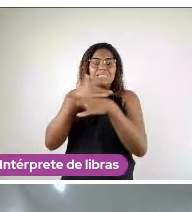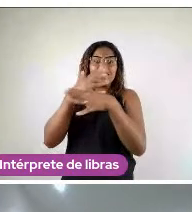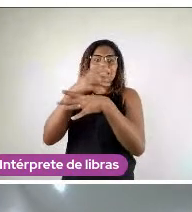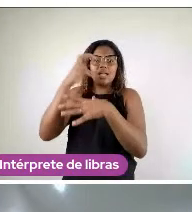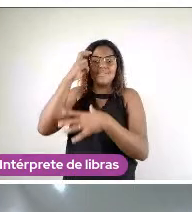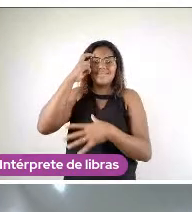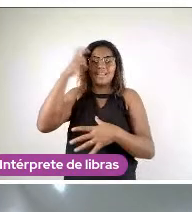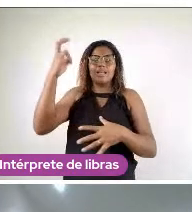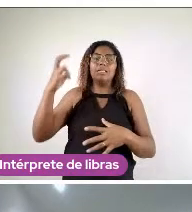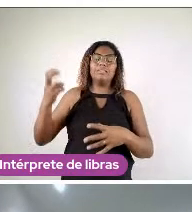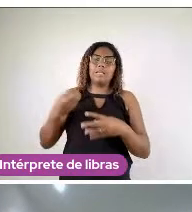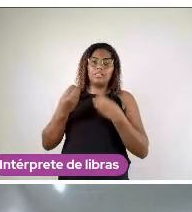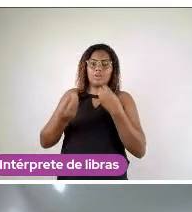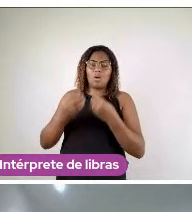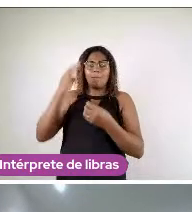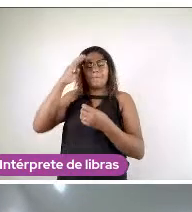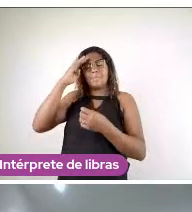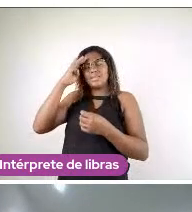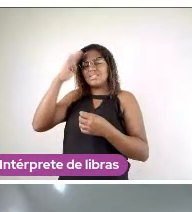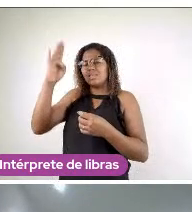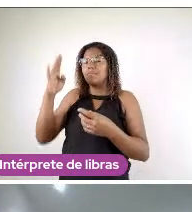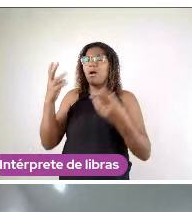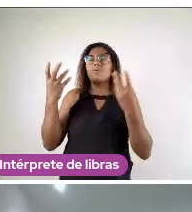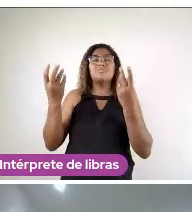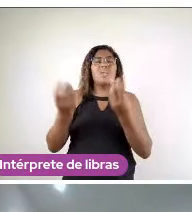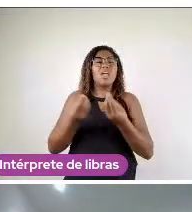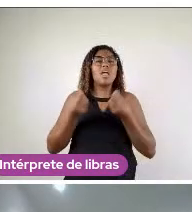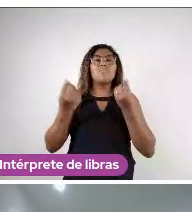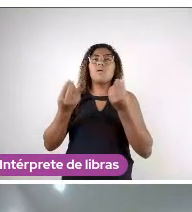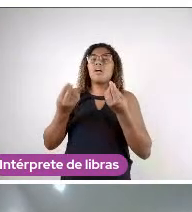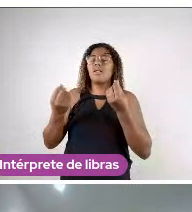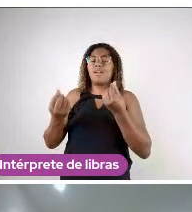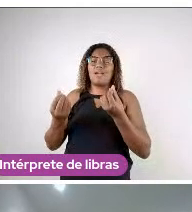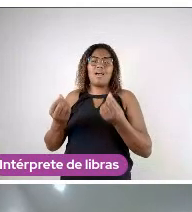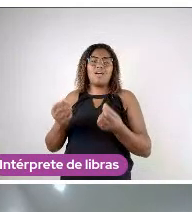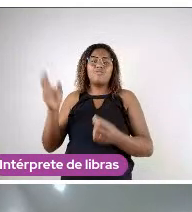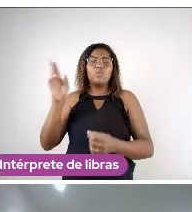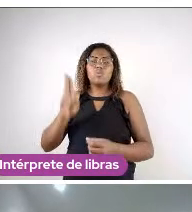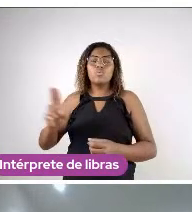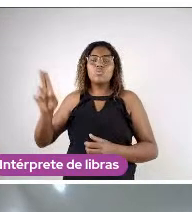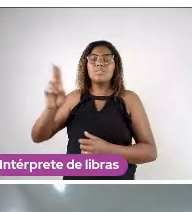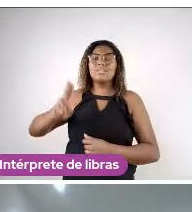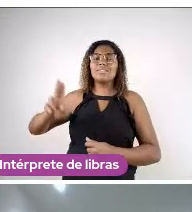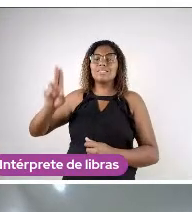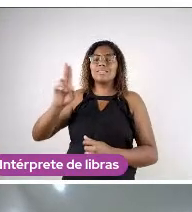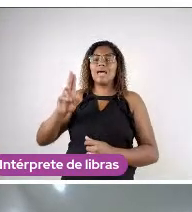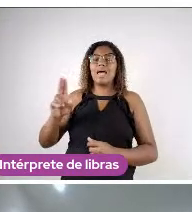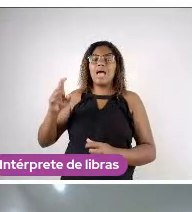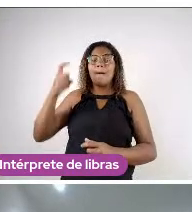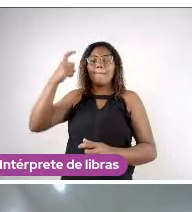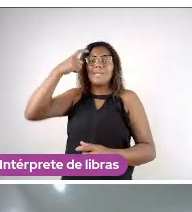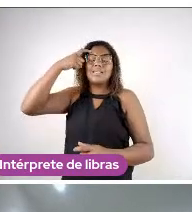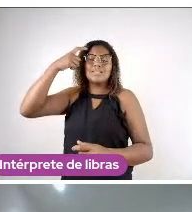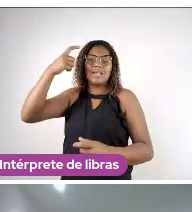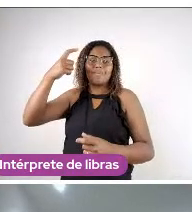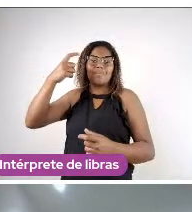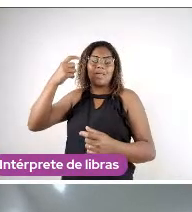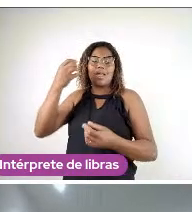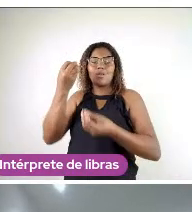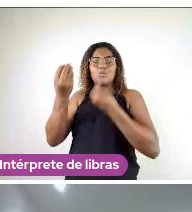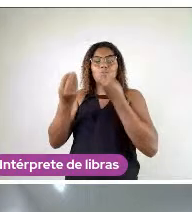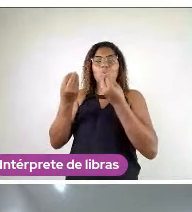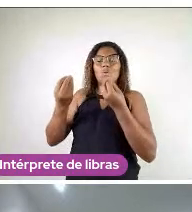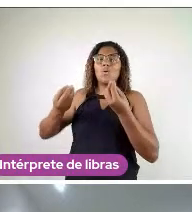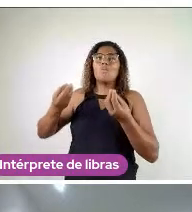da sensorização do Rio de Janeiro, ou seja, a utilização de sensores, principalmente nesse caso,